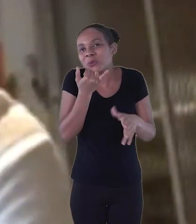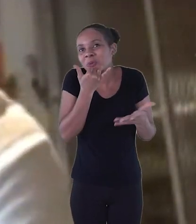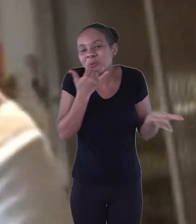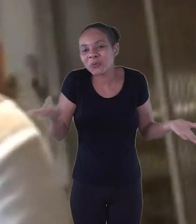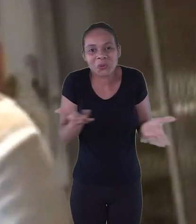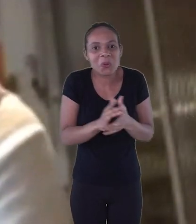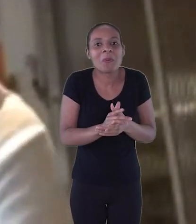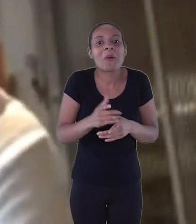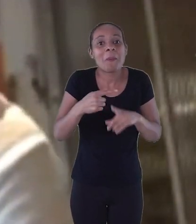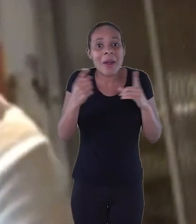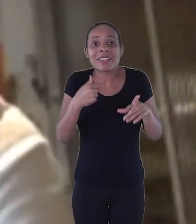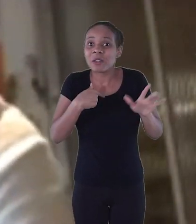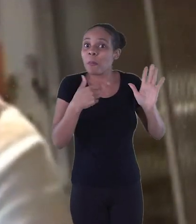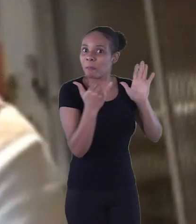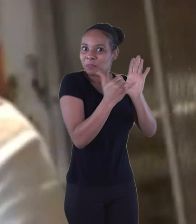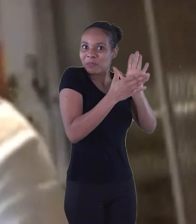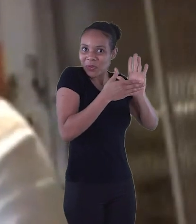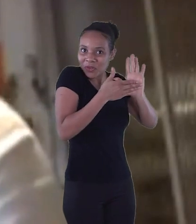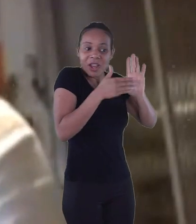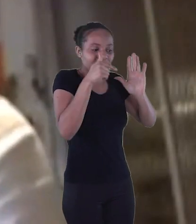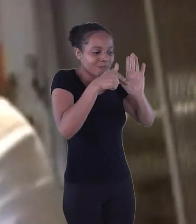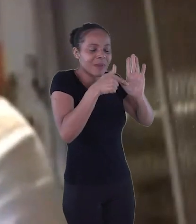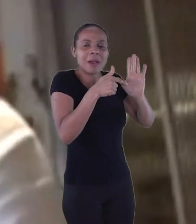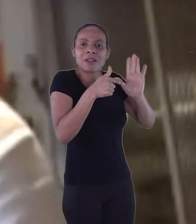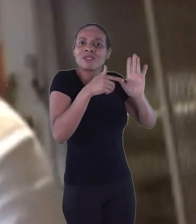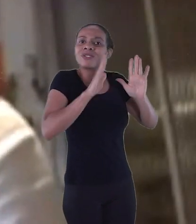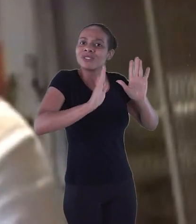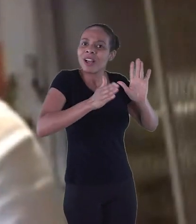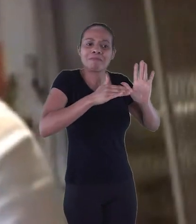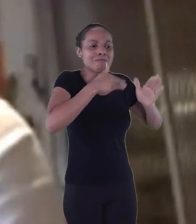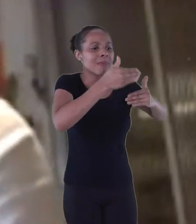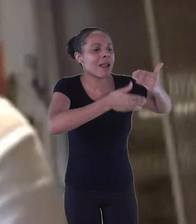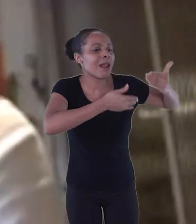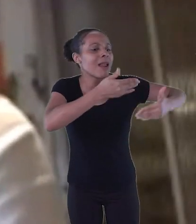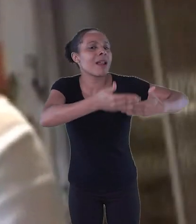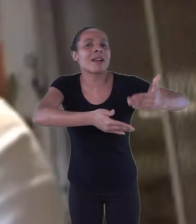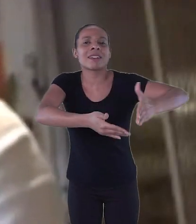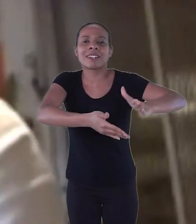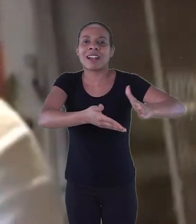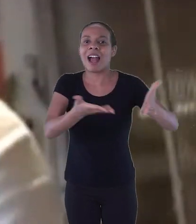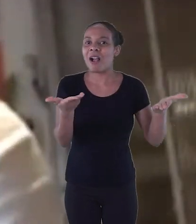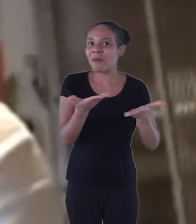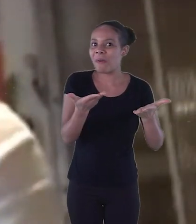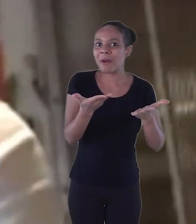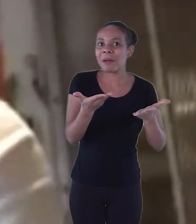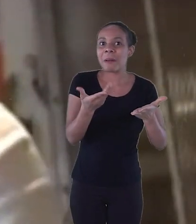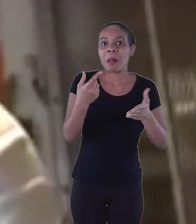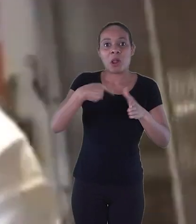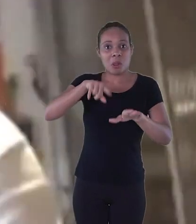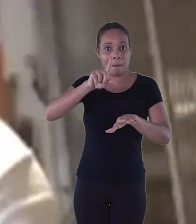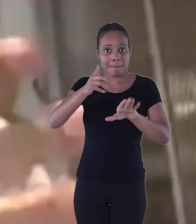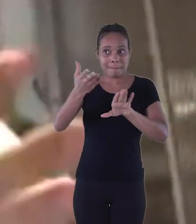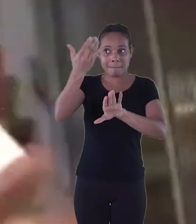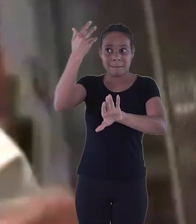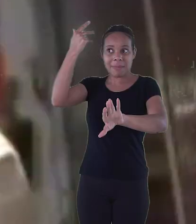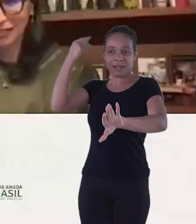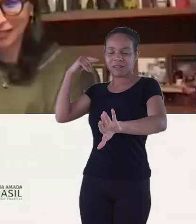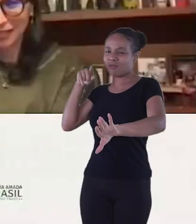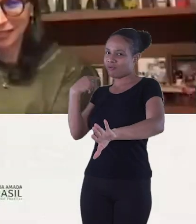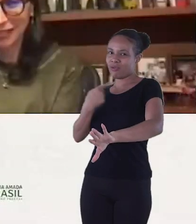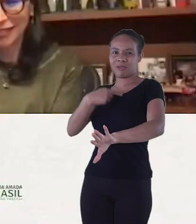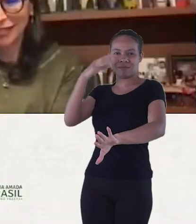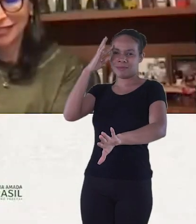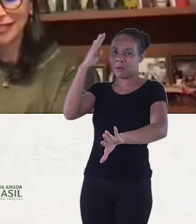já desdobrando, né? A gente tinha um projeto não tão ambicioso como esse livro que para em pé, que você está na mão, eram